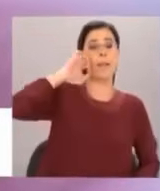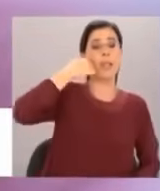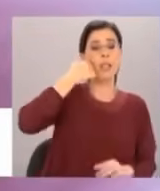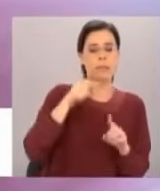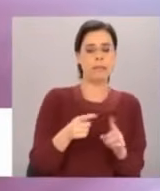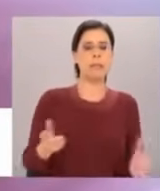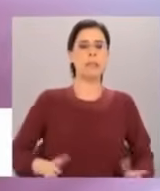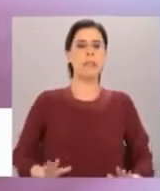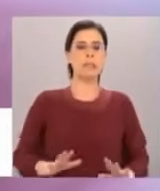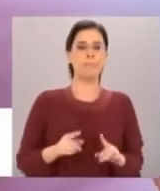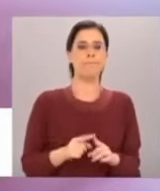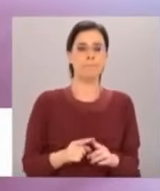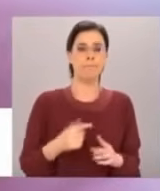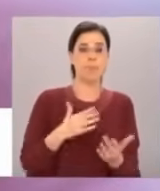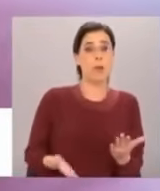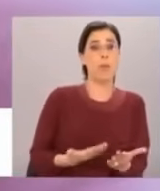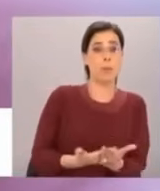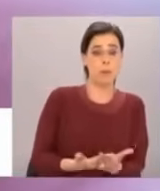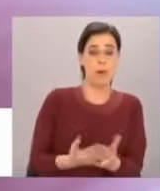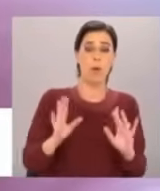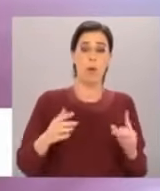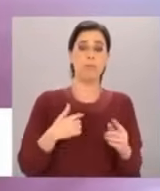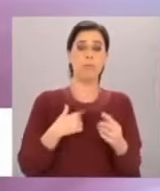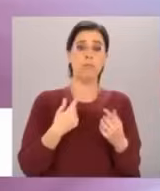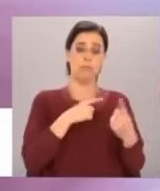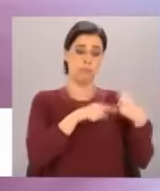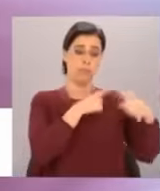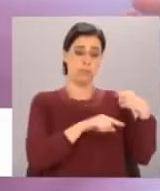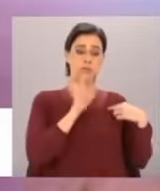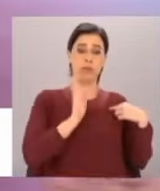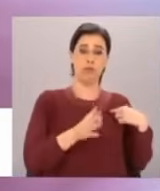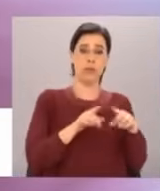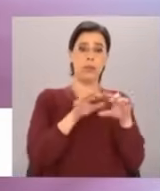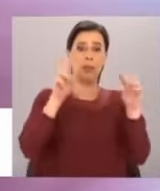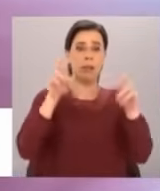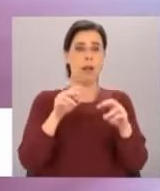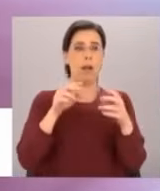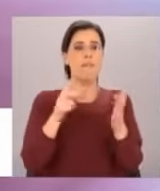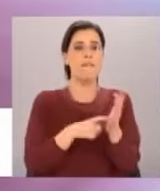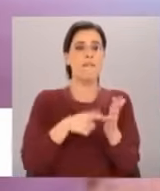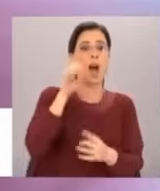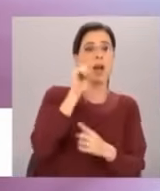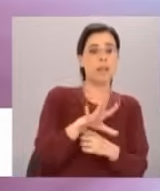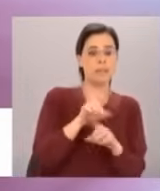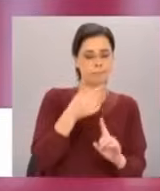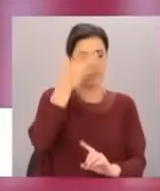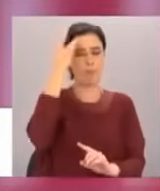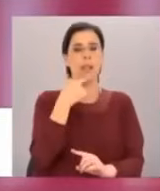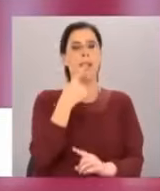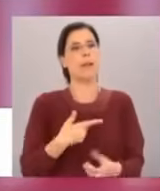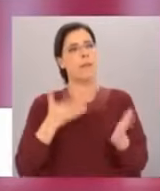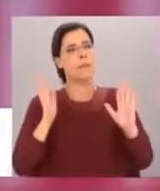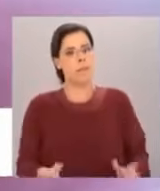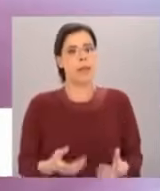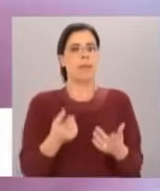e nós aí temos não só proposto como até temos a história aliás como a matéria pobreza energética é muito fácil vir aqui diz